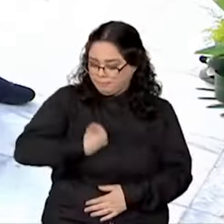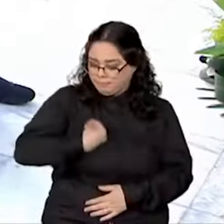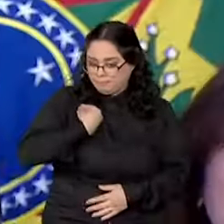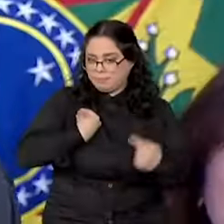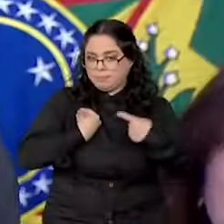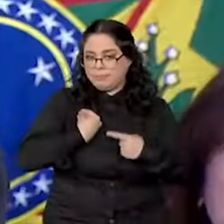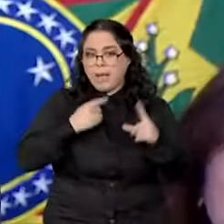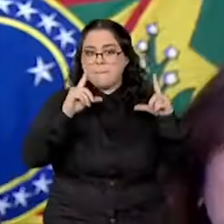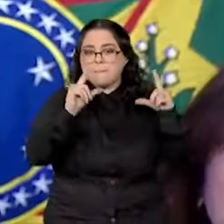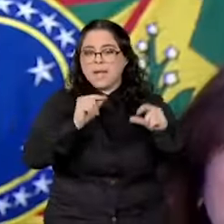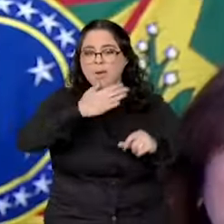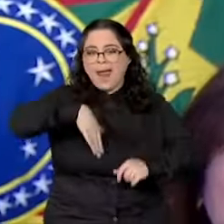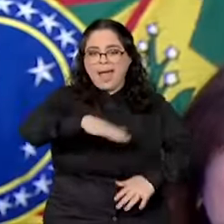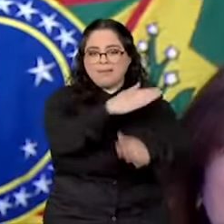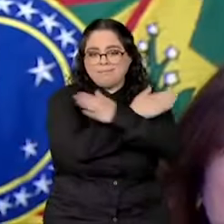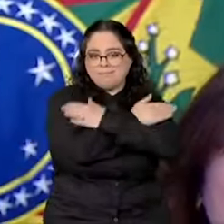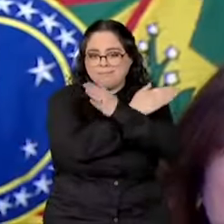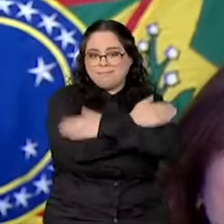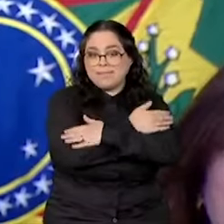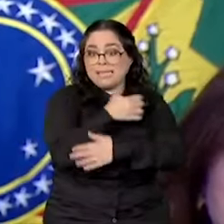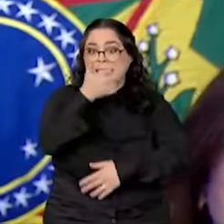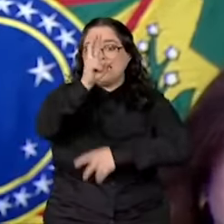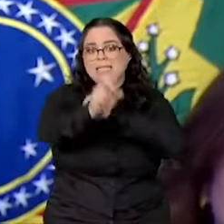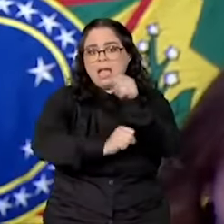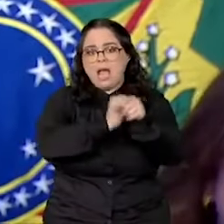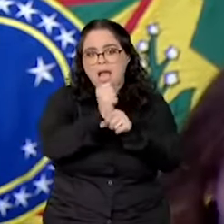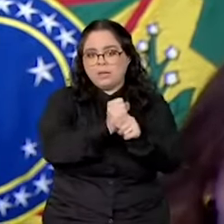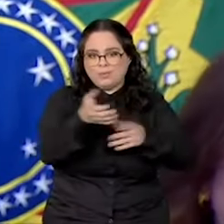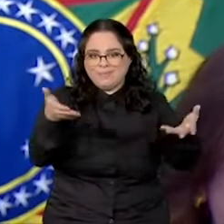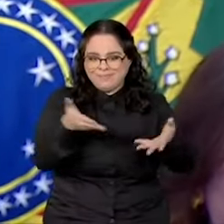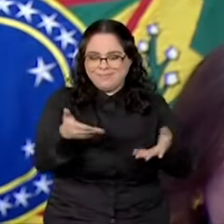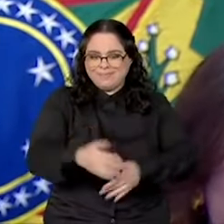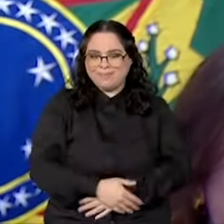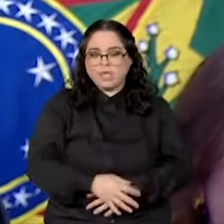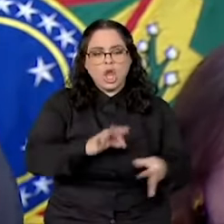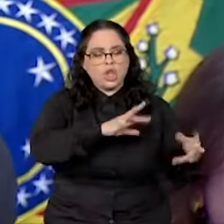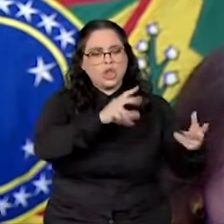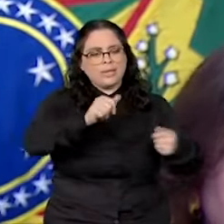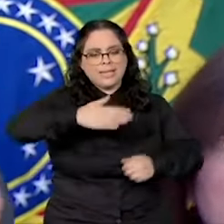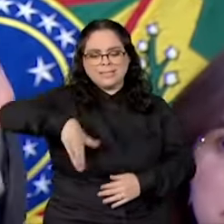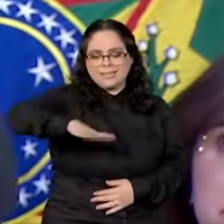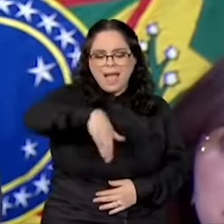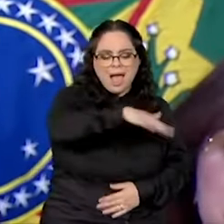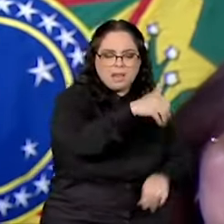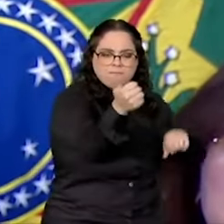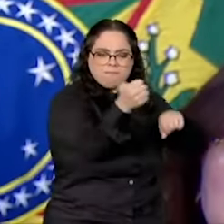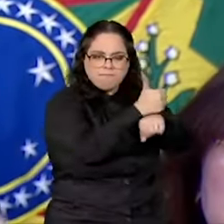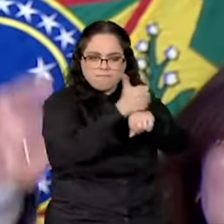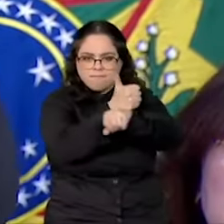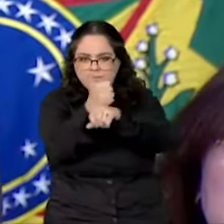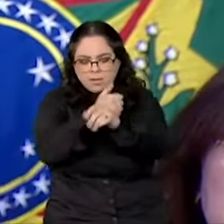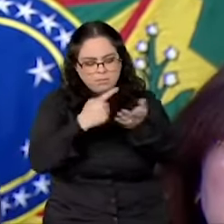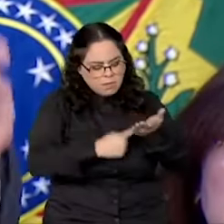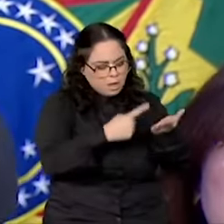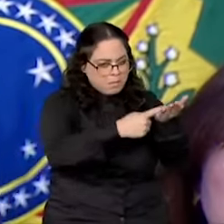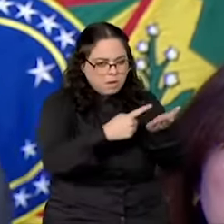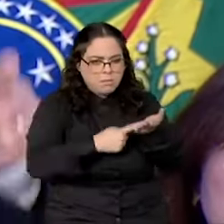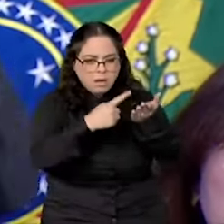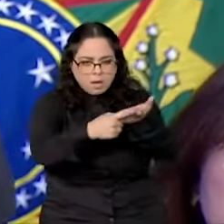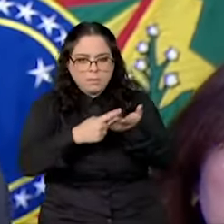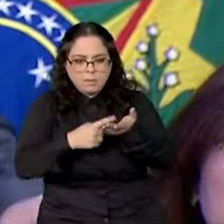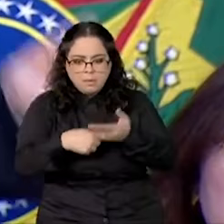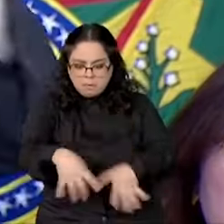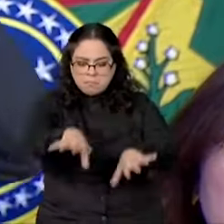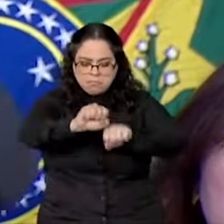menor desemprego nos últimos 15 anos. Todas as categorias profissionais que fizeram acordo estão